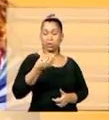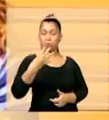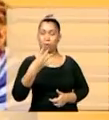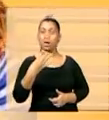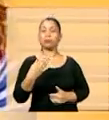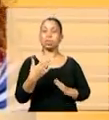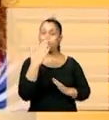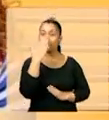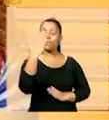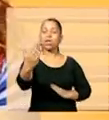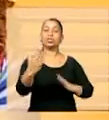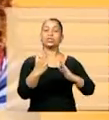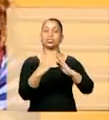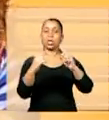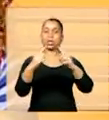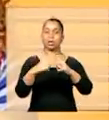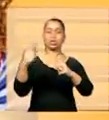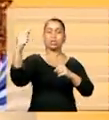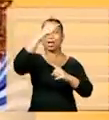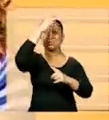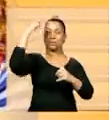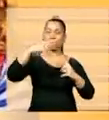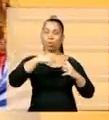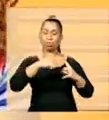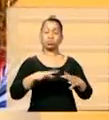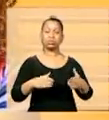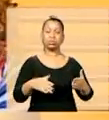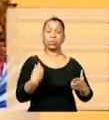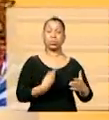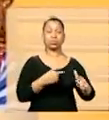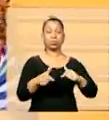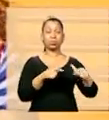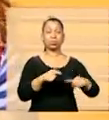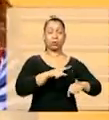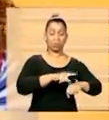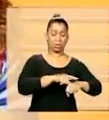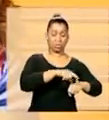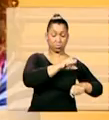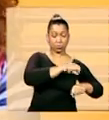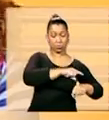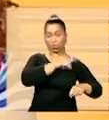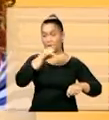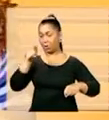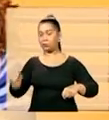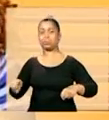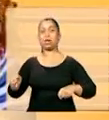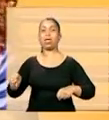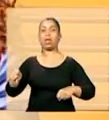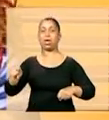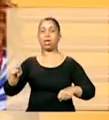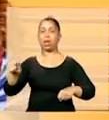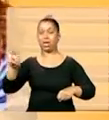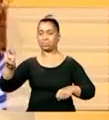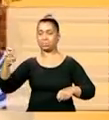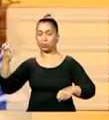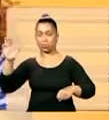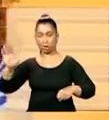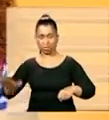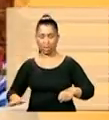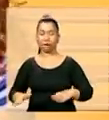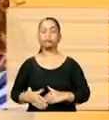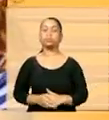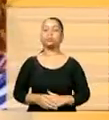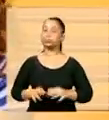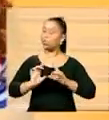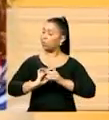Nós trabalhamos das 8 às 17 horas, não fechamos para almoço, e as portas do Sereste estão abertas. Então, o trabalhador